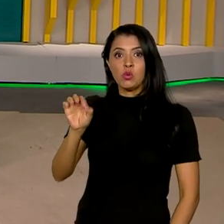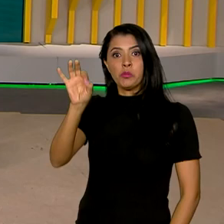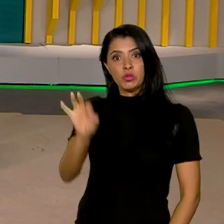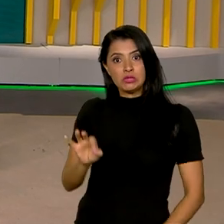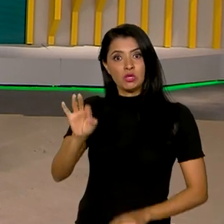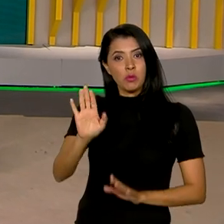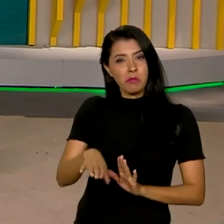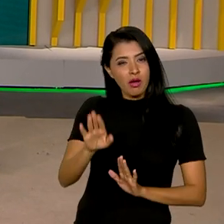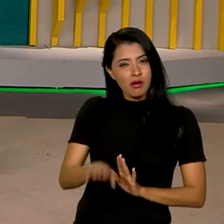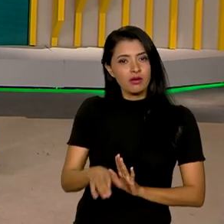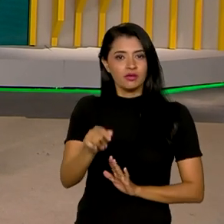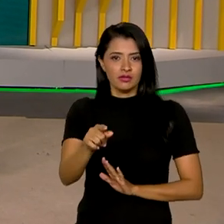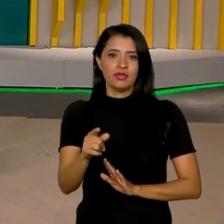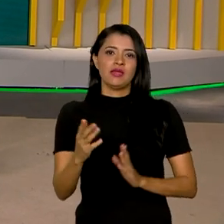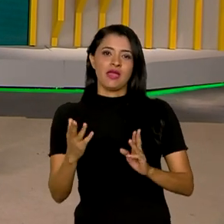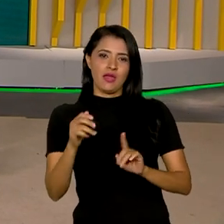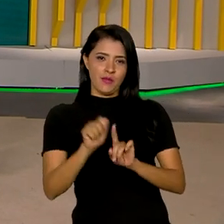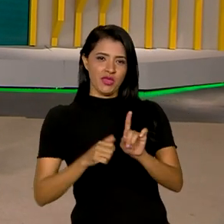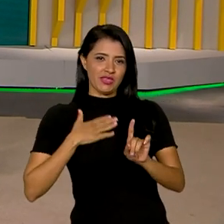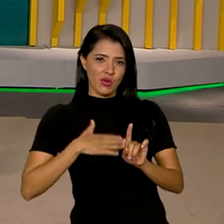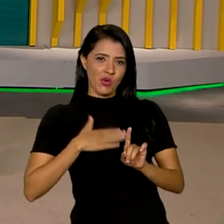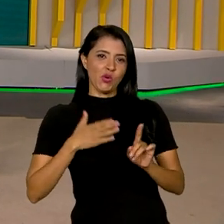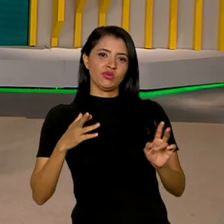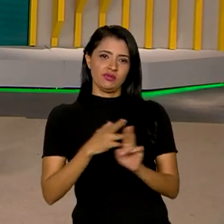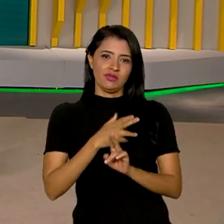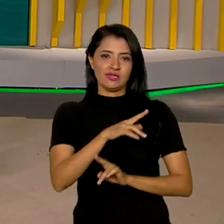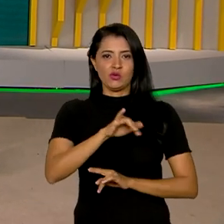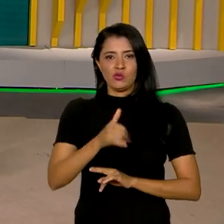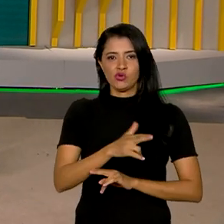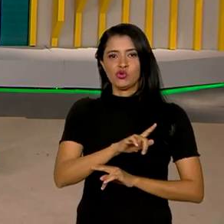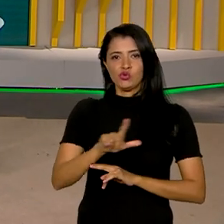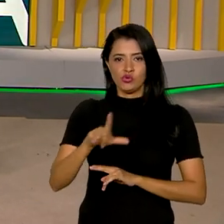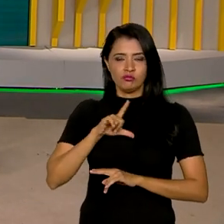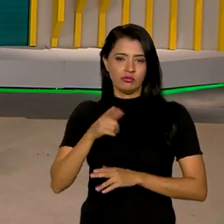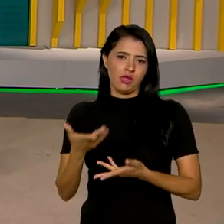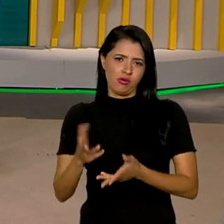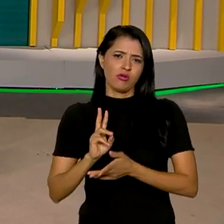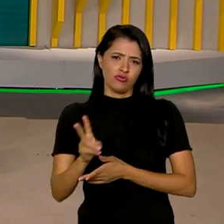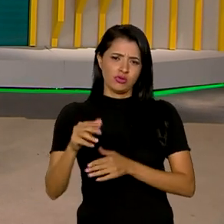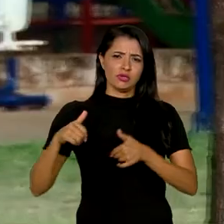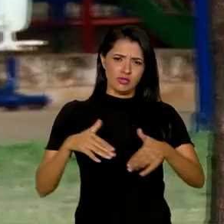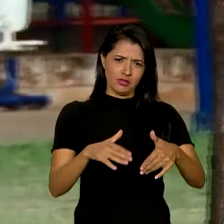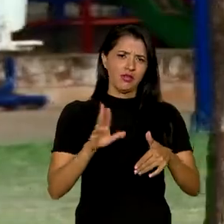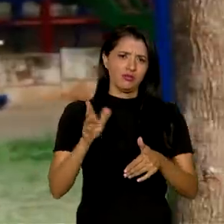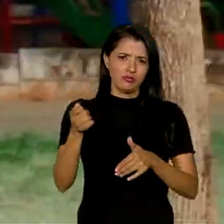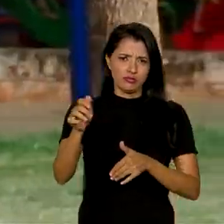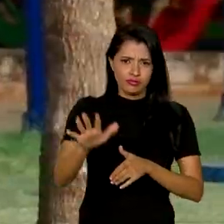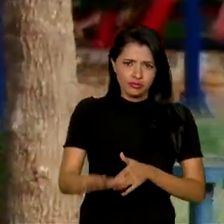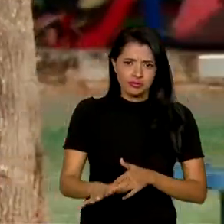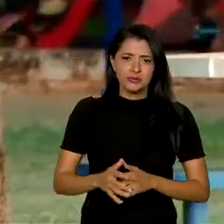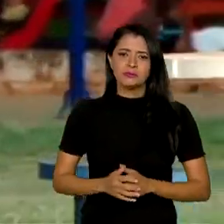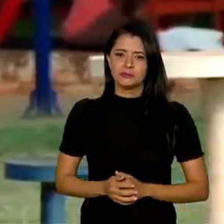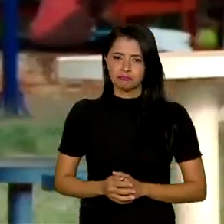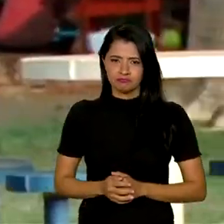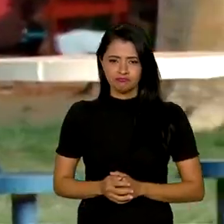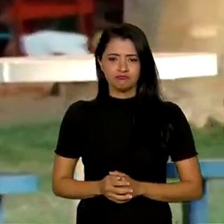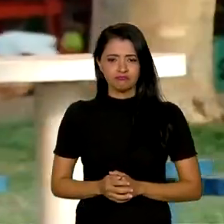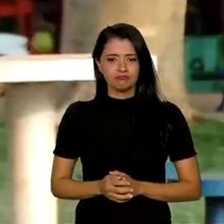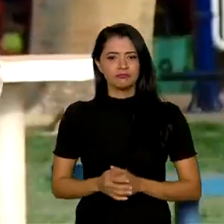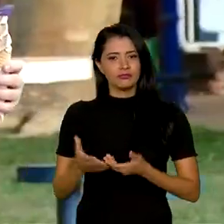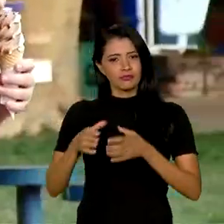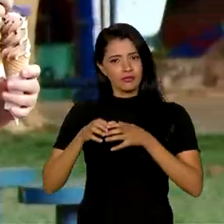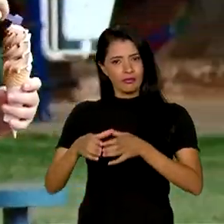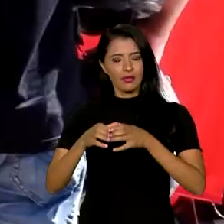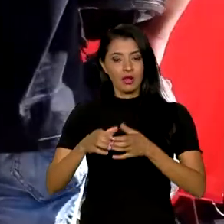agosto em relação a julho. E a tendência foi de manutenção da queda agora em setembro. Apesar de conviver